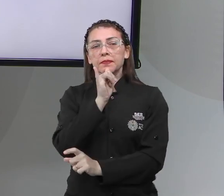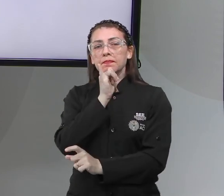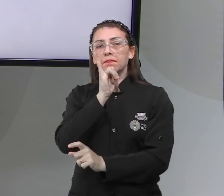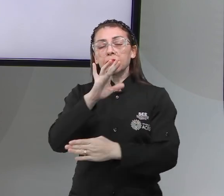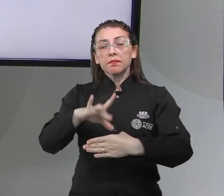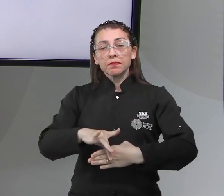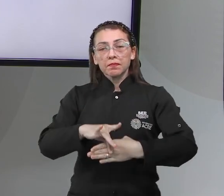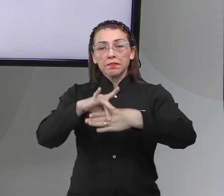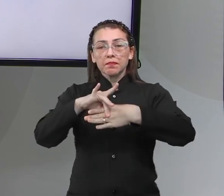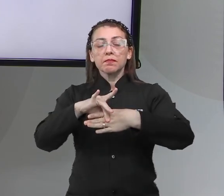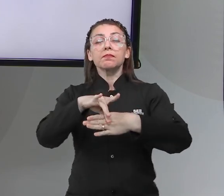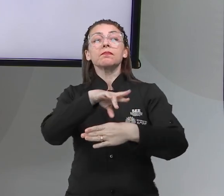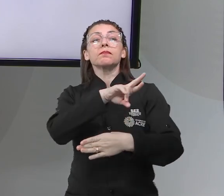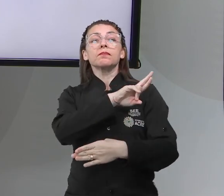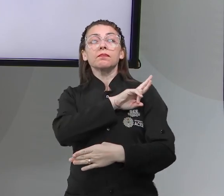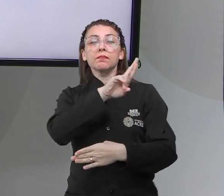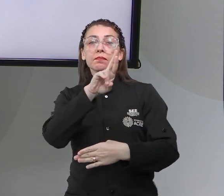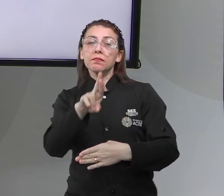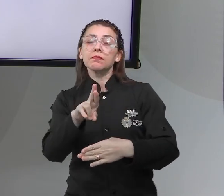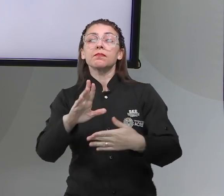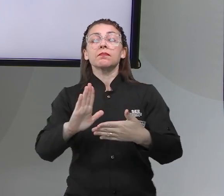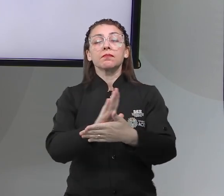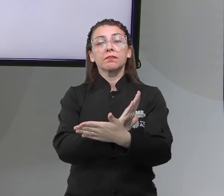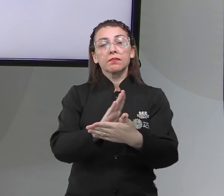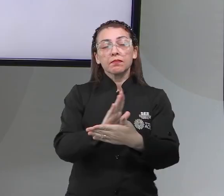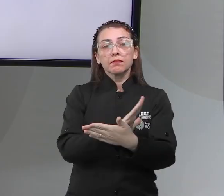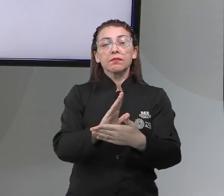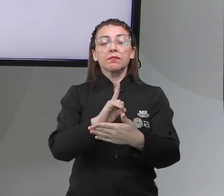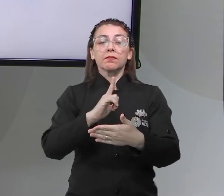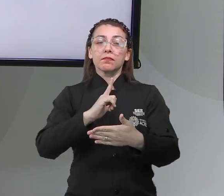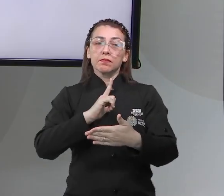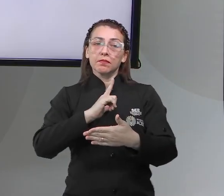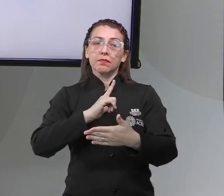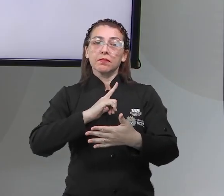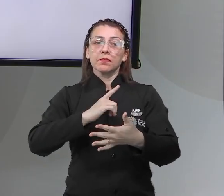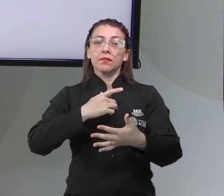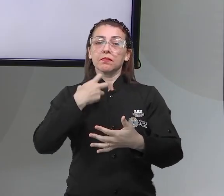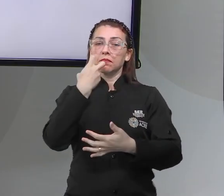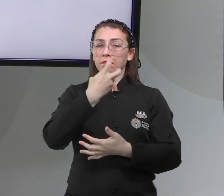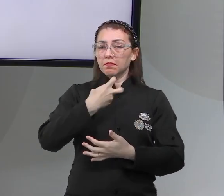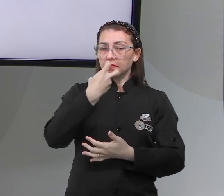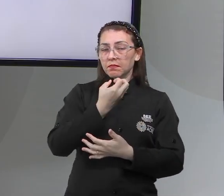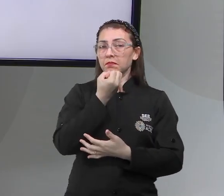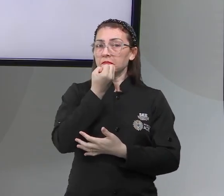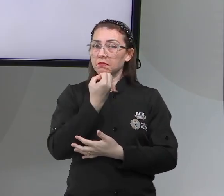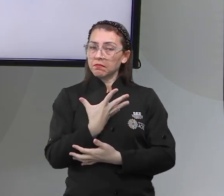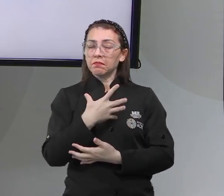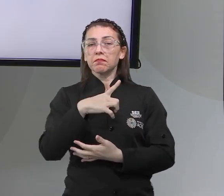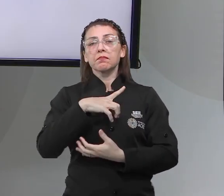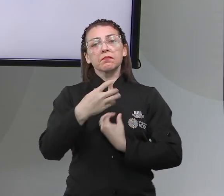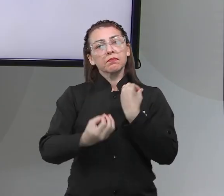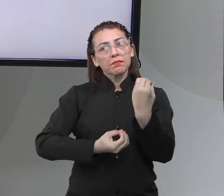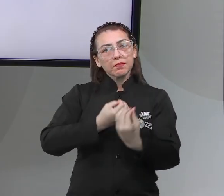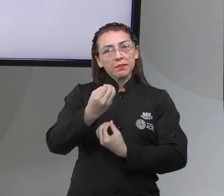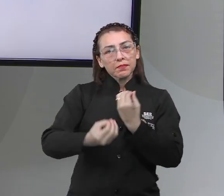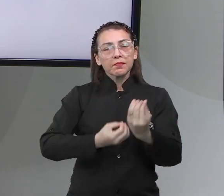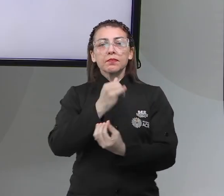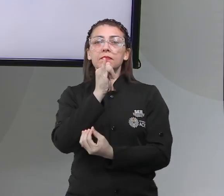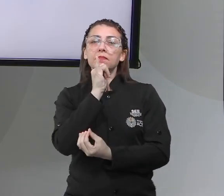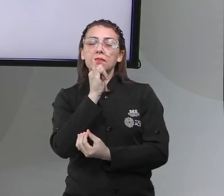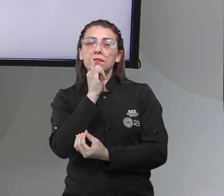líder religioso que geralmente tem uma boa oratória, ele tem como, digamos